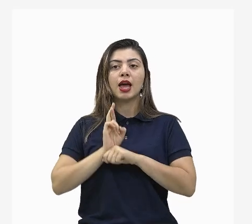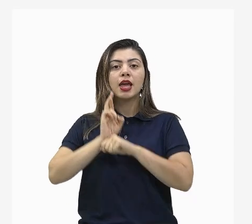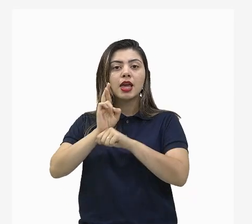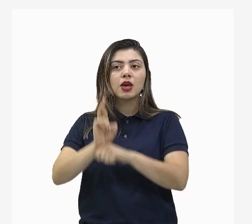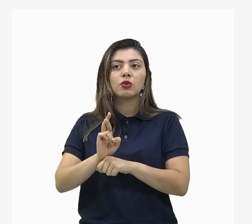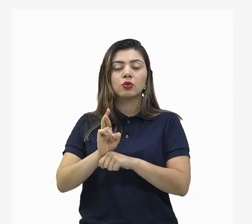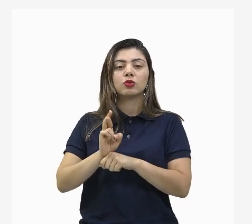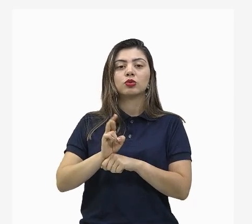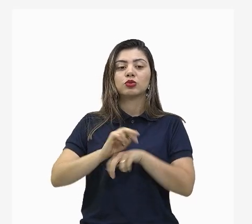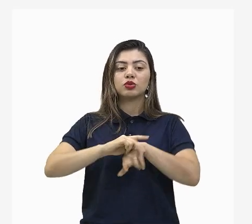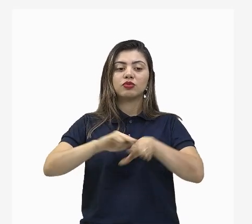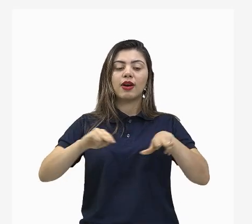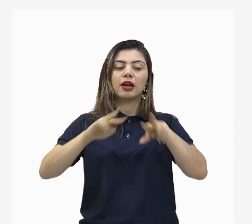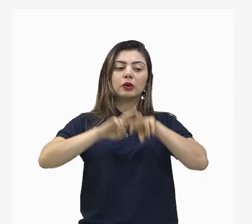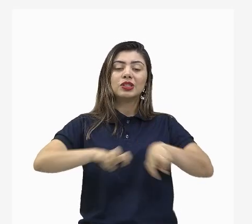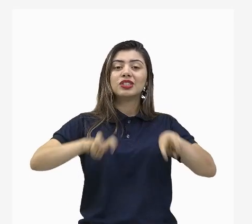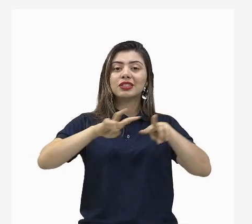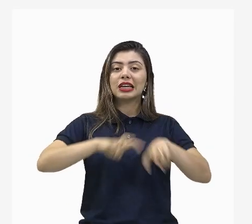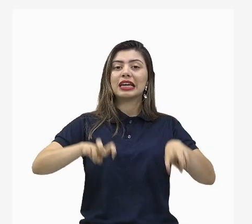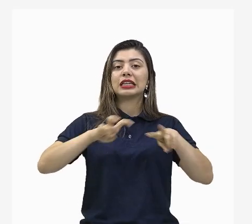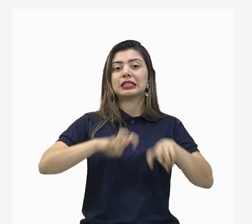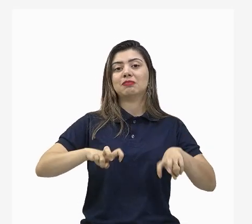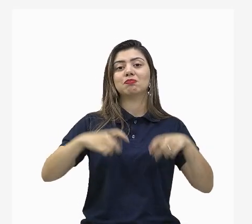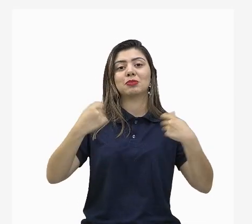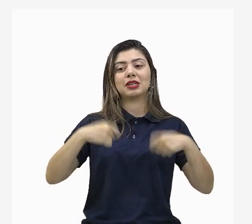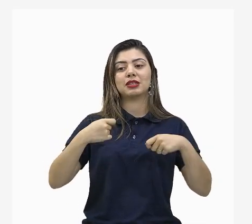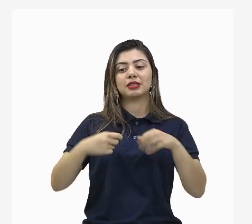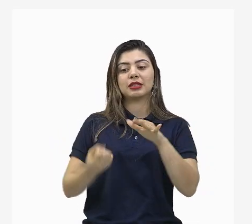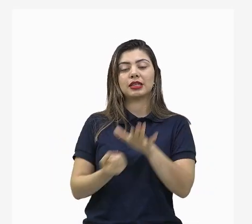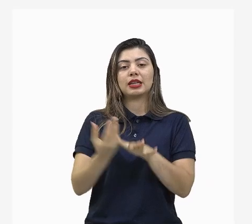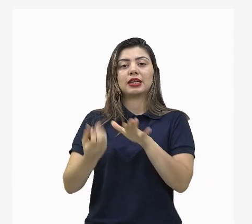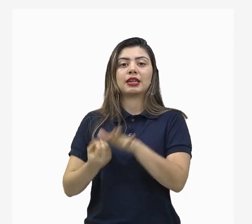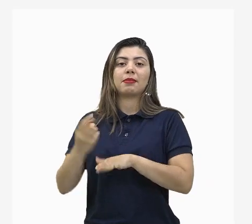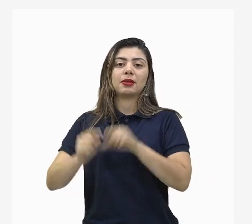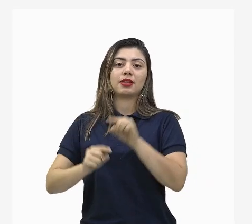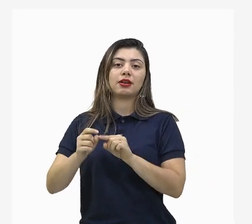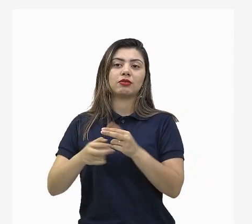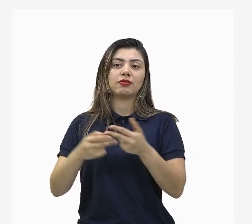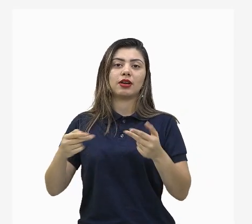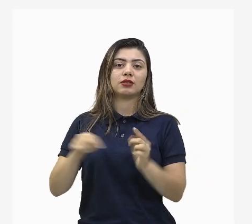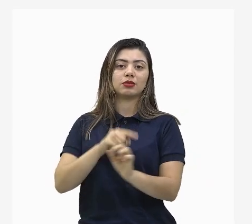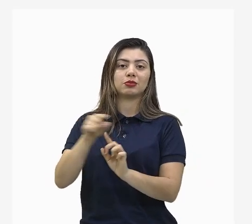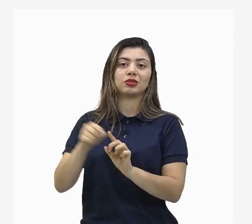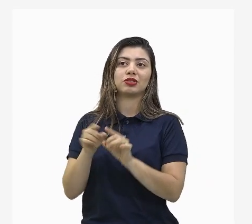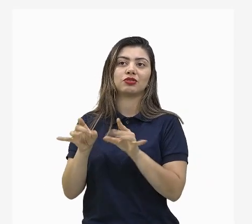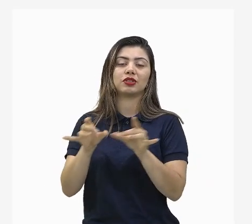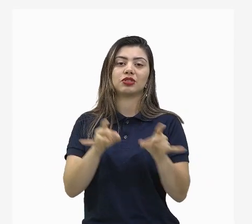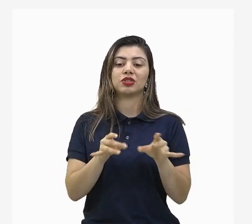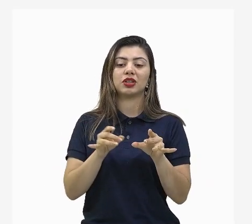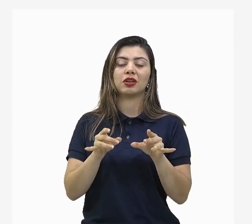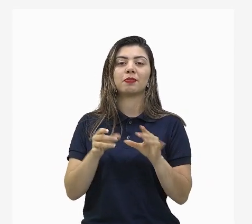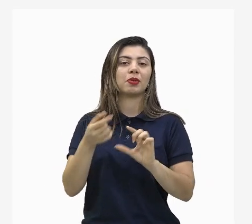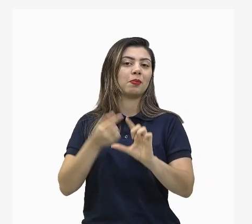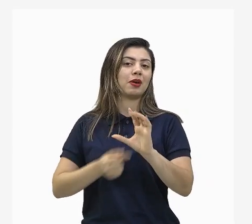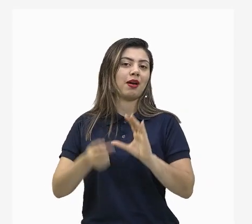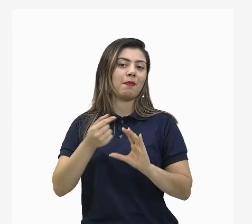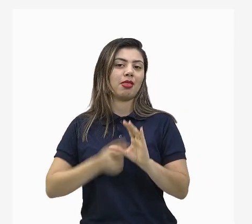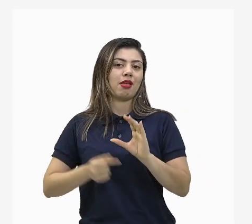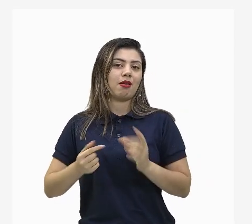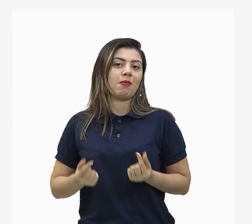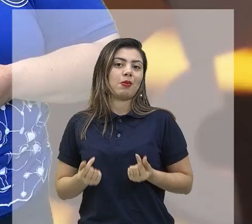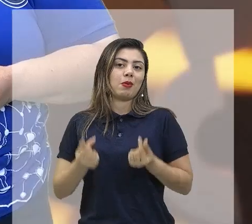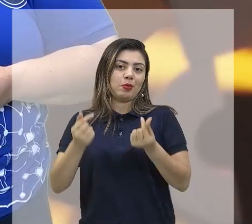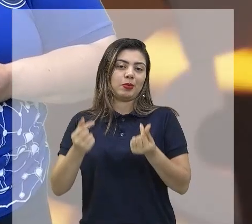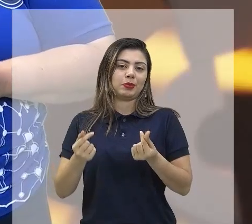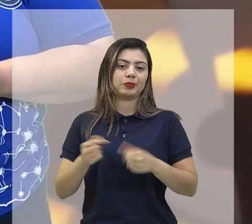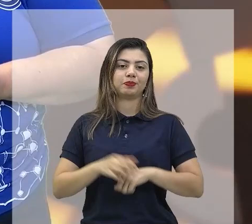para a revolução, então, industrial do meu país, para fortalecer e, claro, a gente está dentro do capitalismo, ganhar mais dinheiro. Então, vamos falar sobre essa